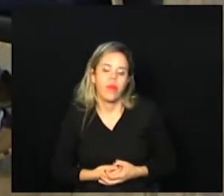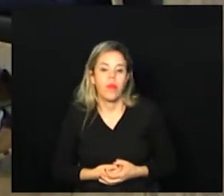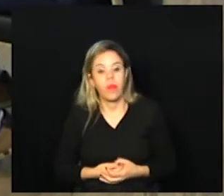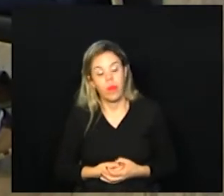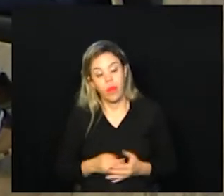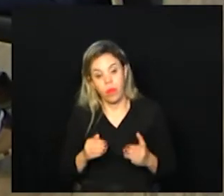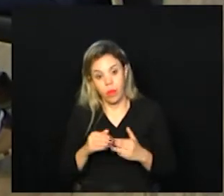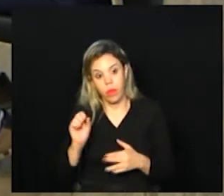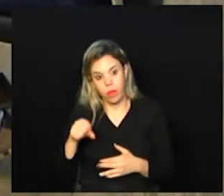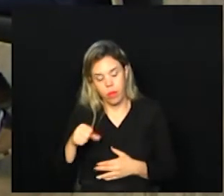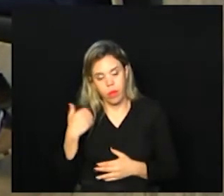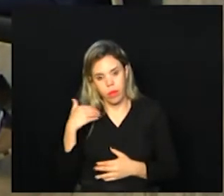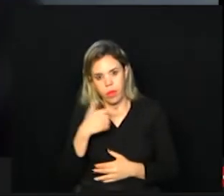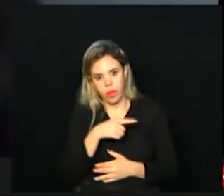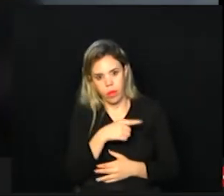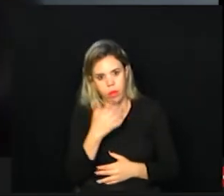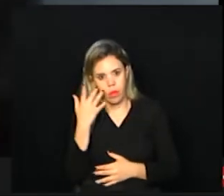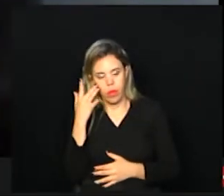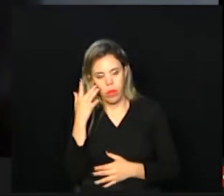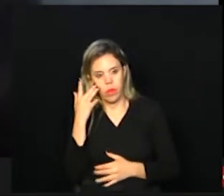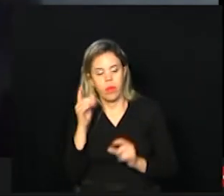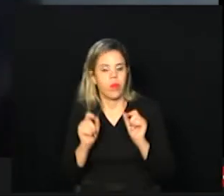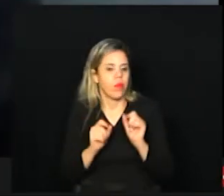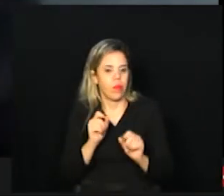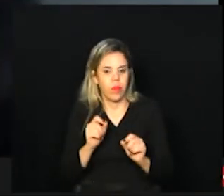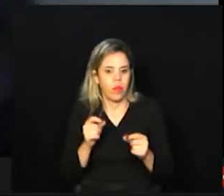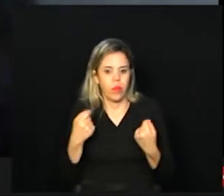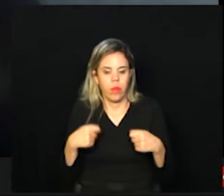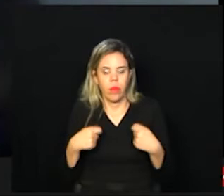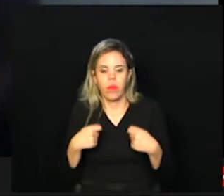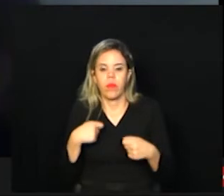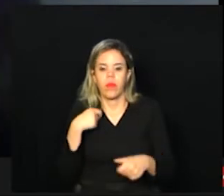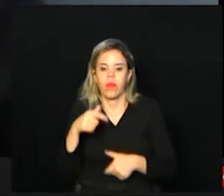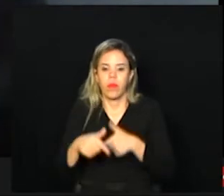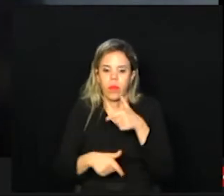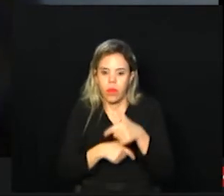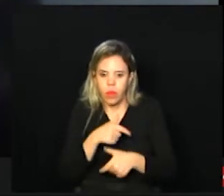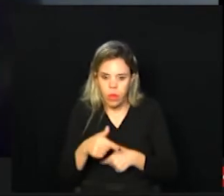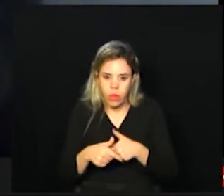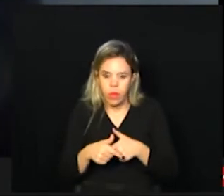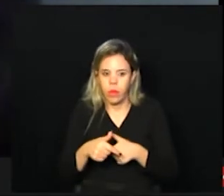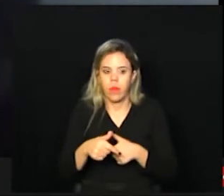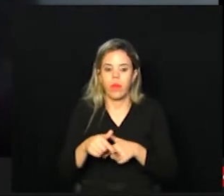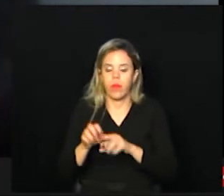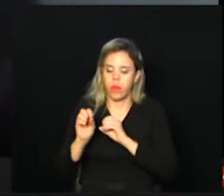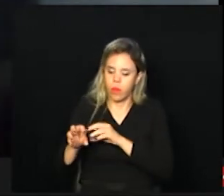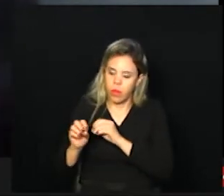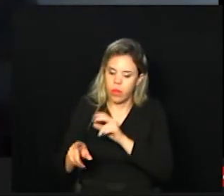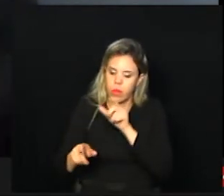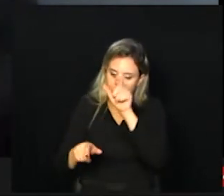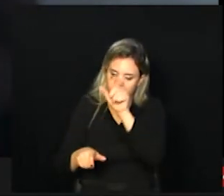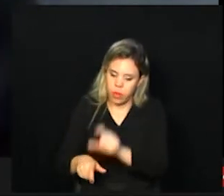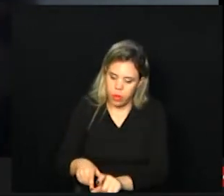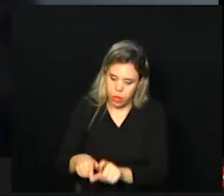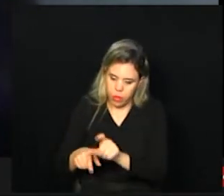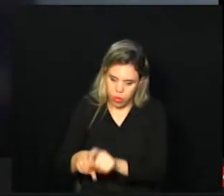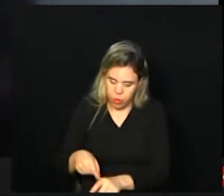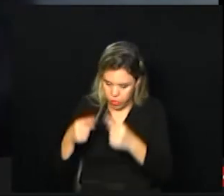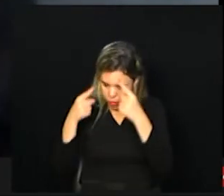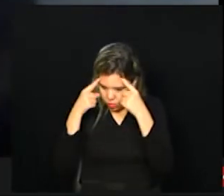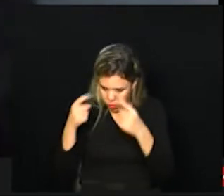Concordo com a Mariana, acho que nós precisamos trabalhar esse autor de violência. Né? A